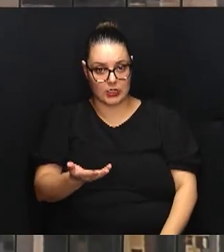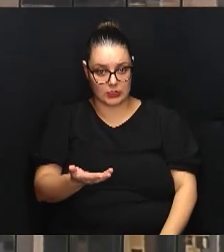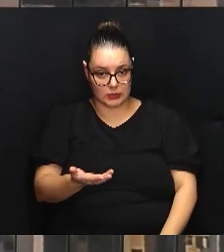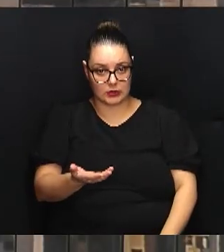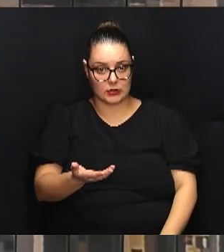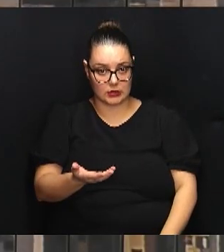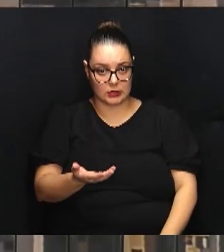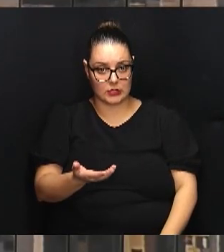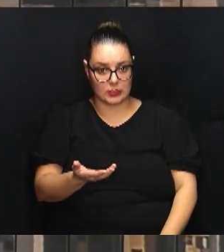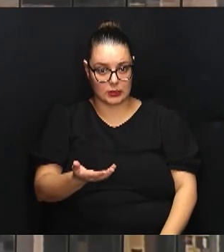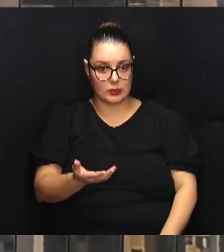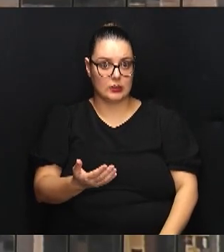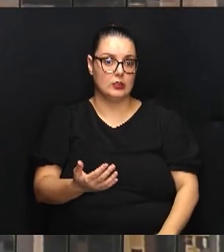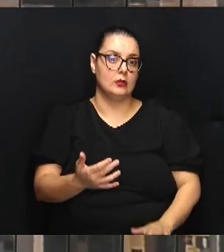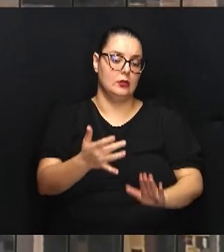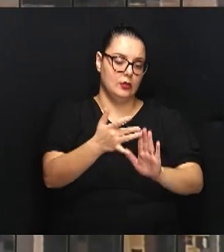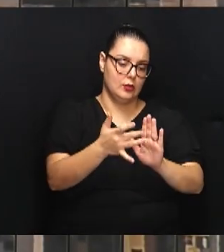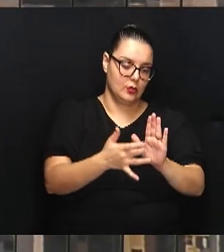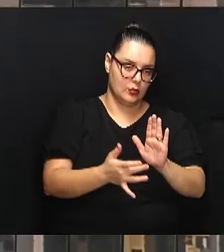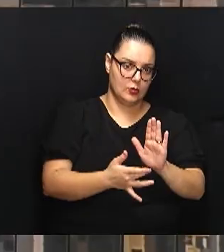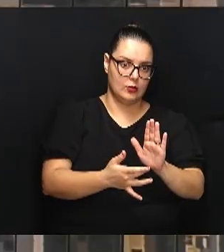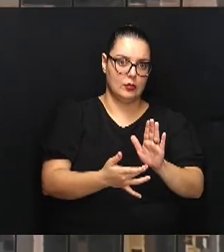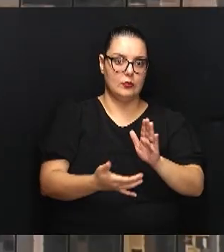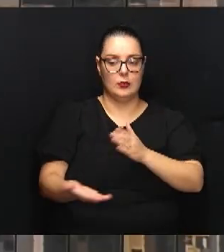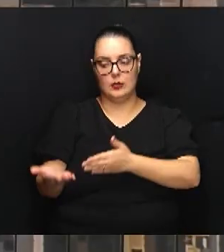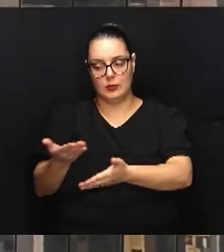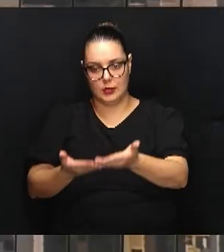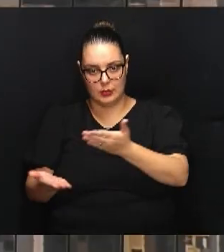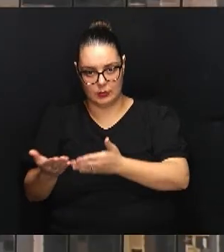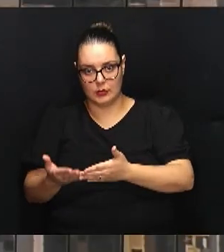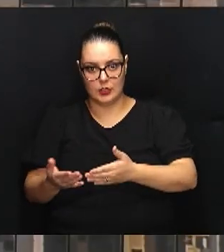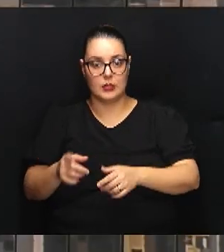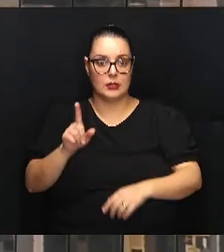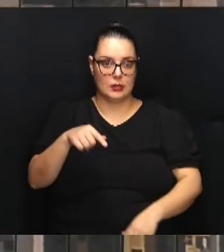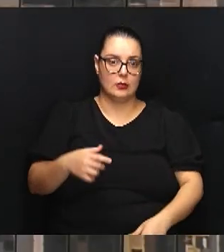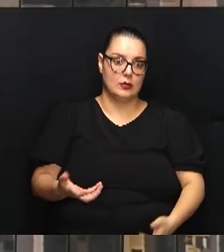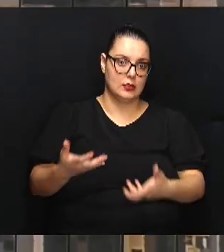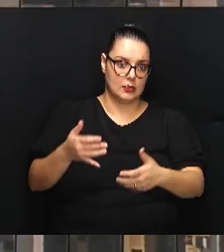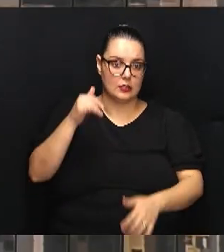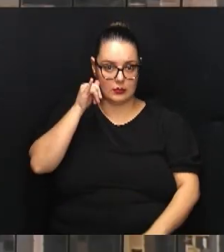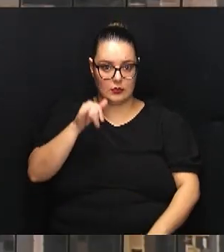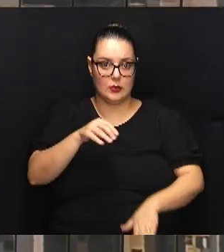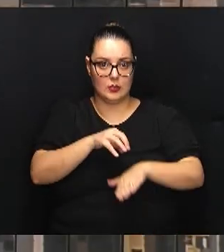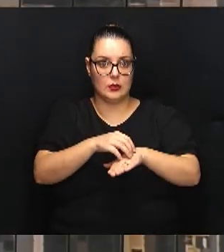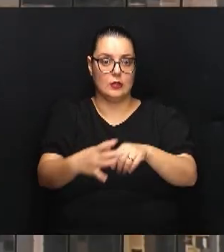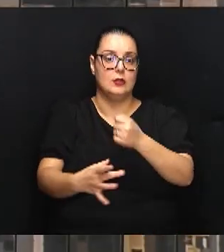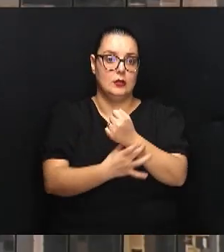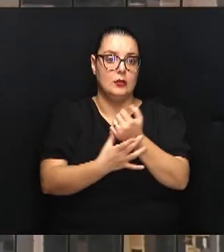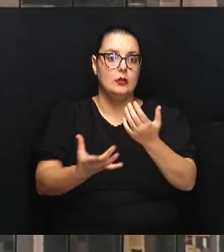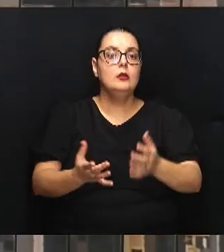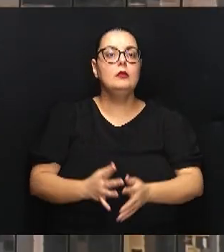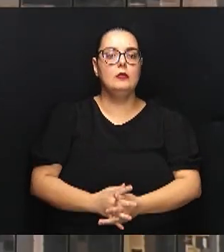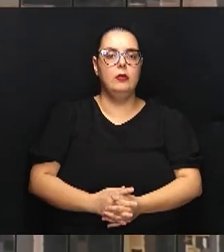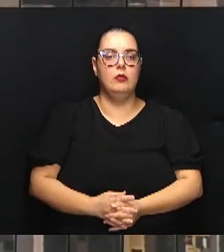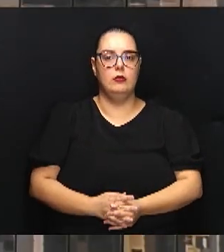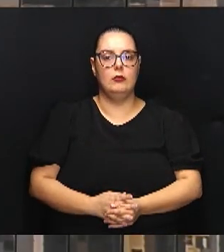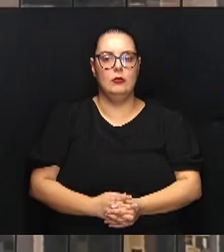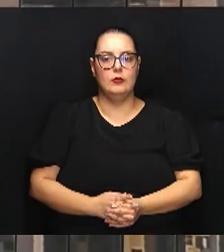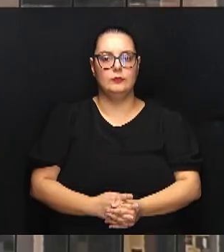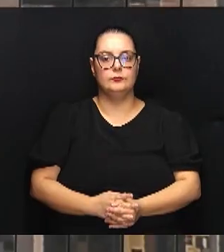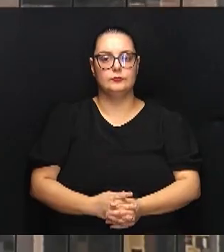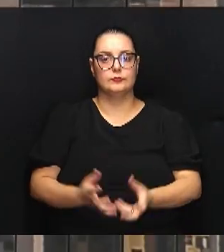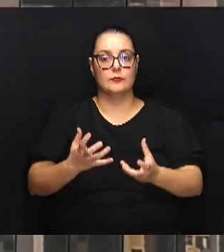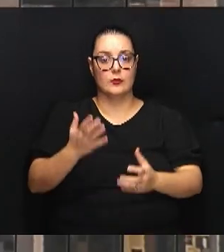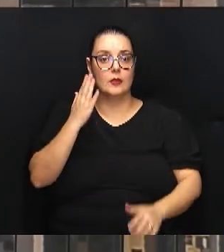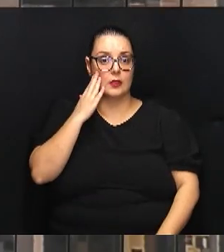penal, consegue-se, então, acionar os protocolos para remediação, que é o que a gente pretende evitar com o transporte seguro,